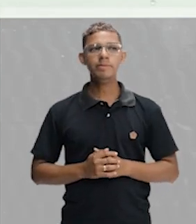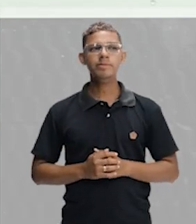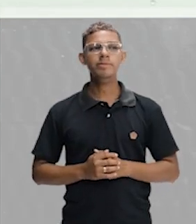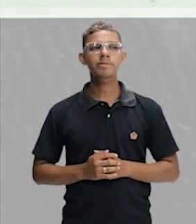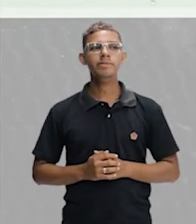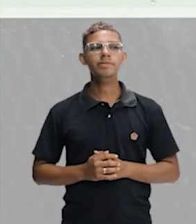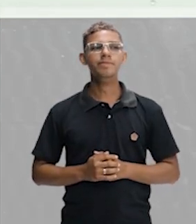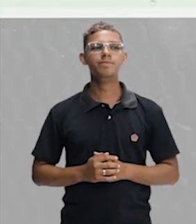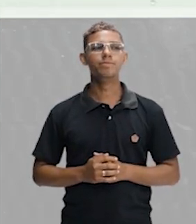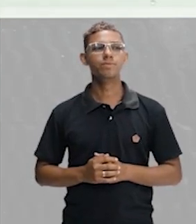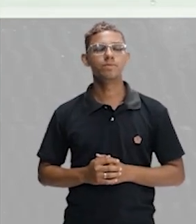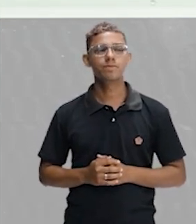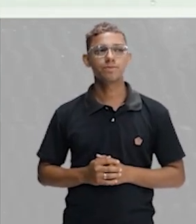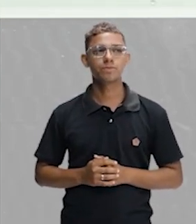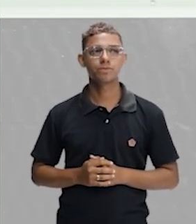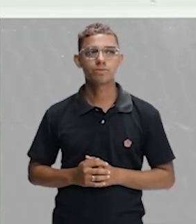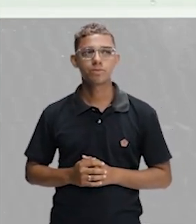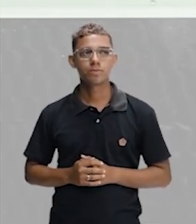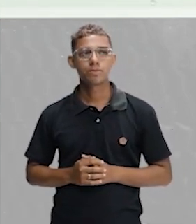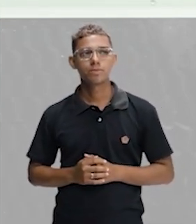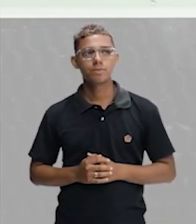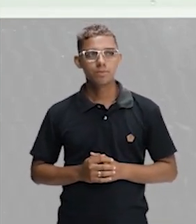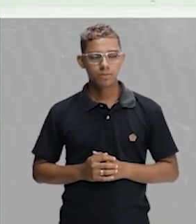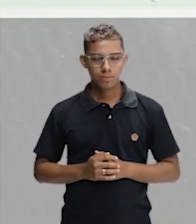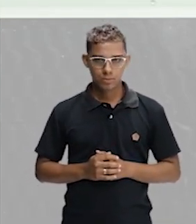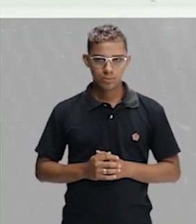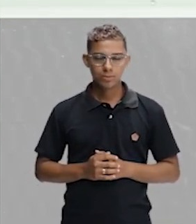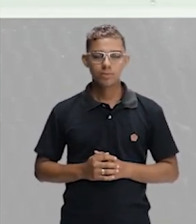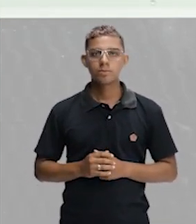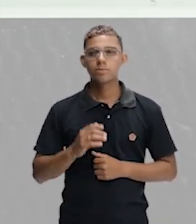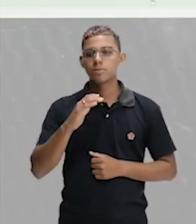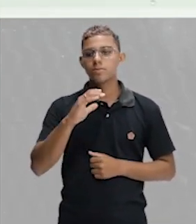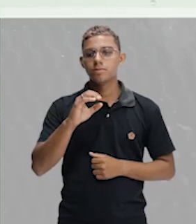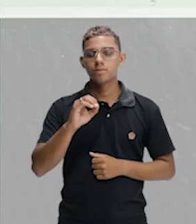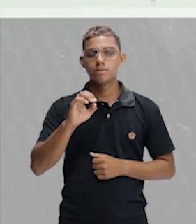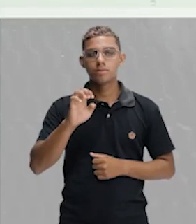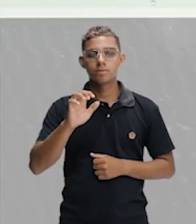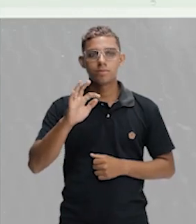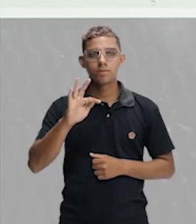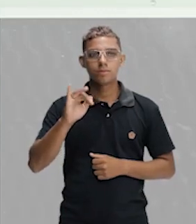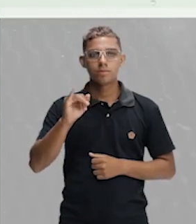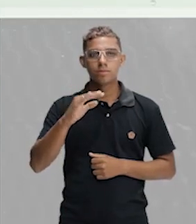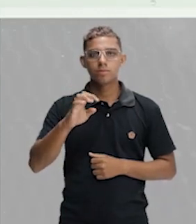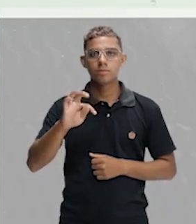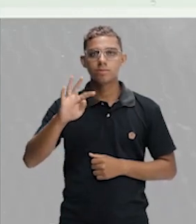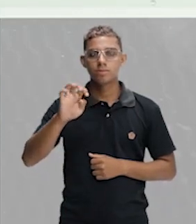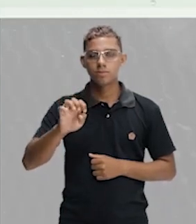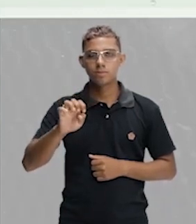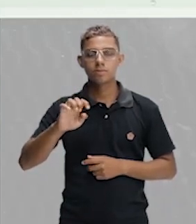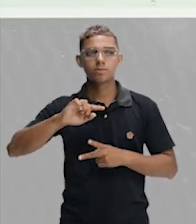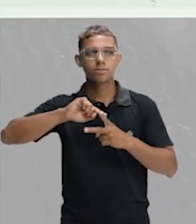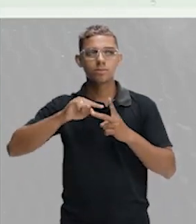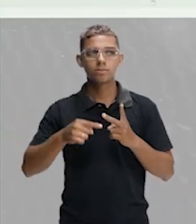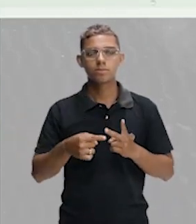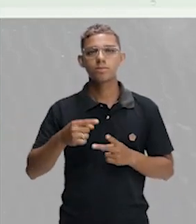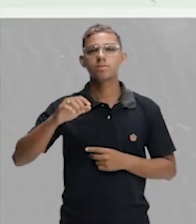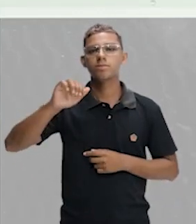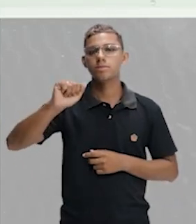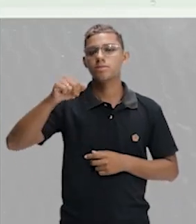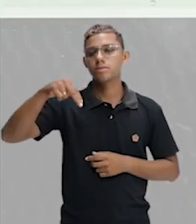é o valor de n aqui o meu coeficiente angular e esse cara aqui é meu coeficiente